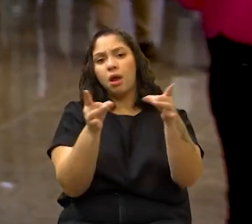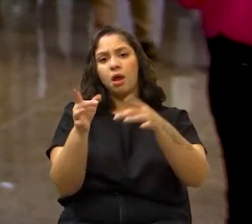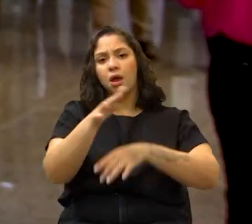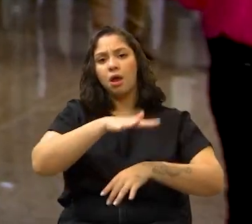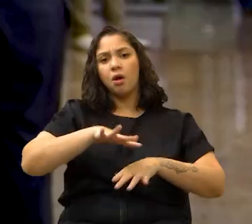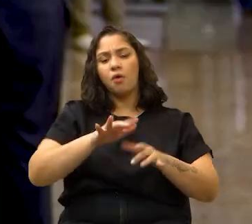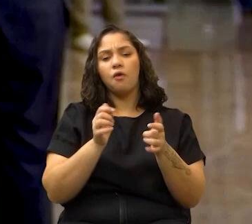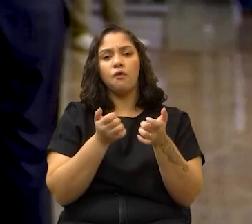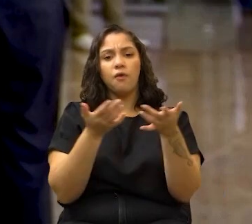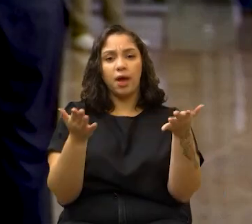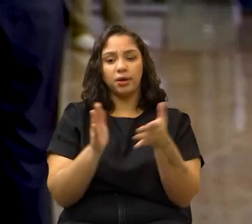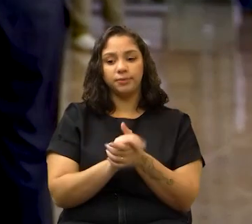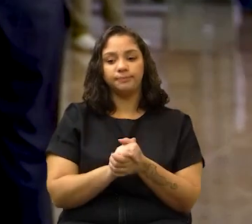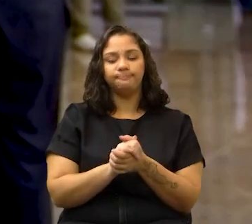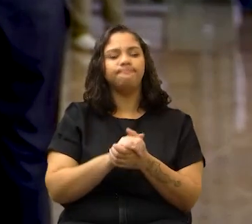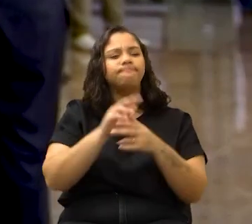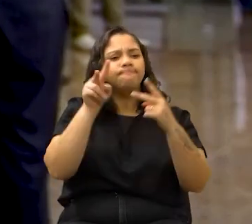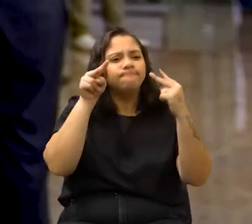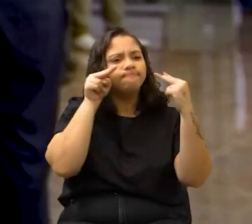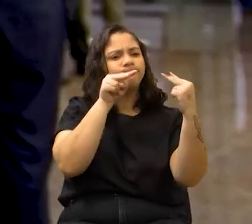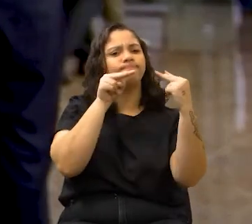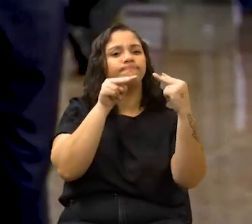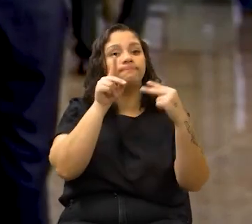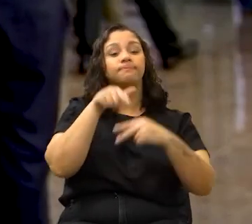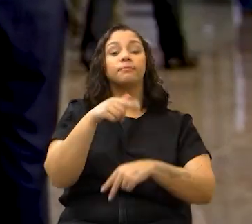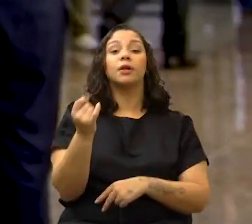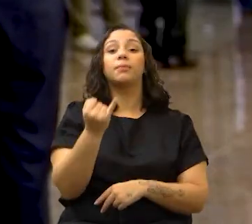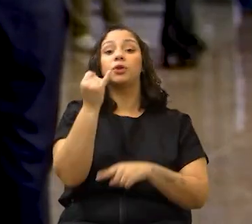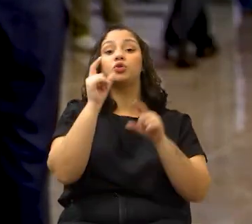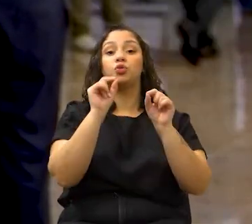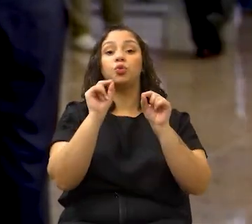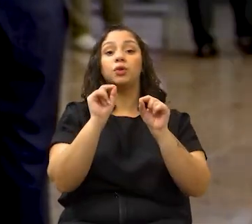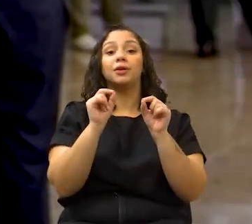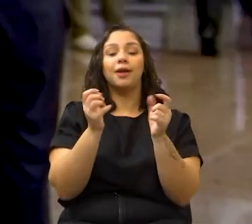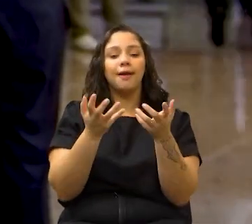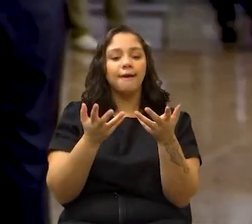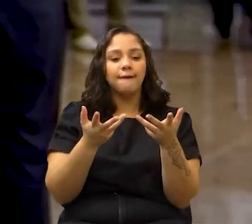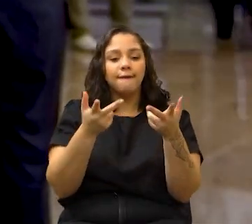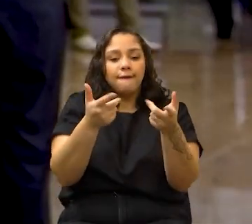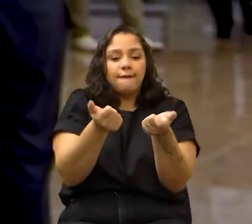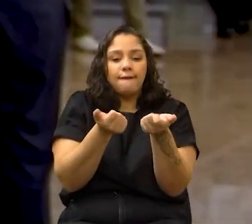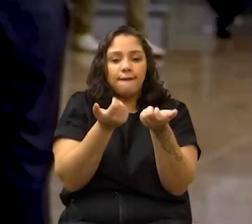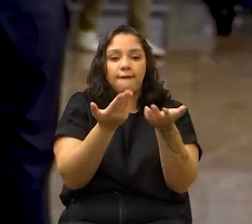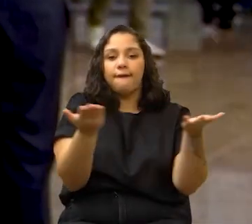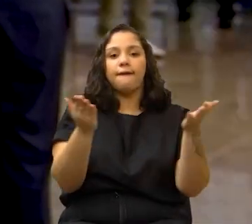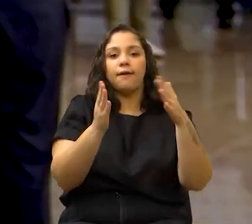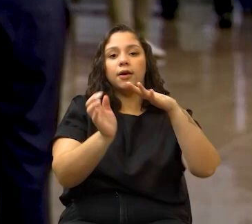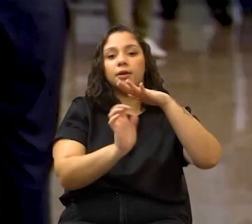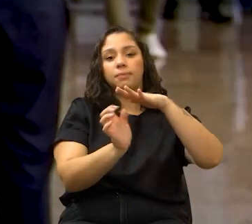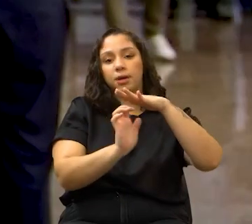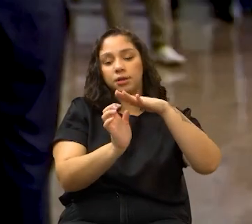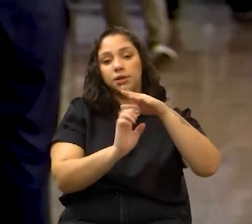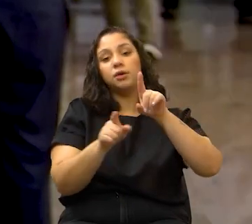tem a oferecer. Acho que esse olho no olho ele é muito importante para passar a credibilidade das empresas para os empresários e para os